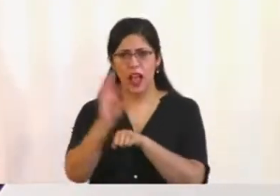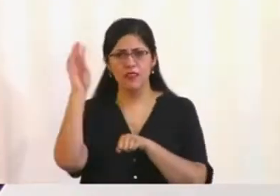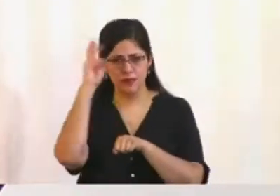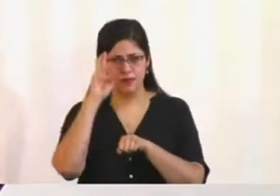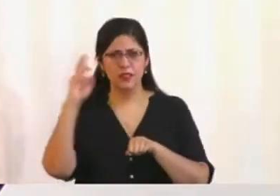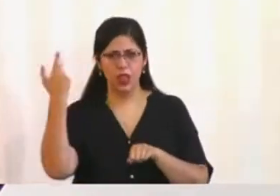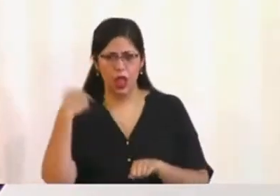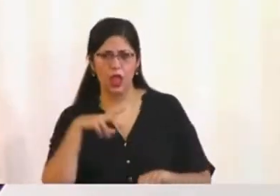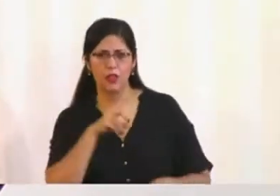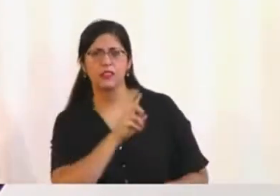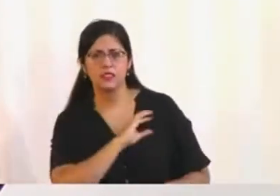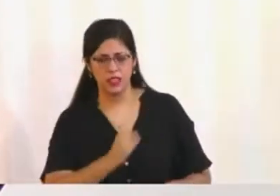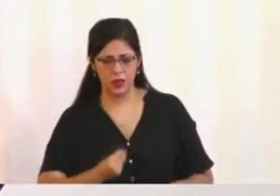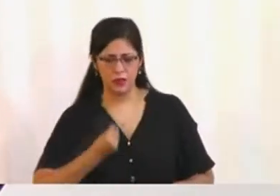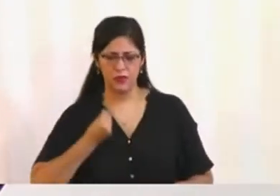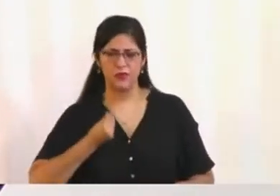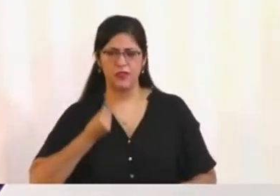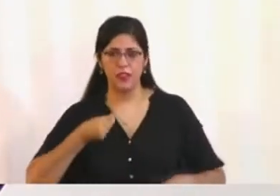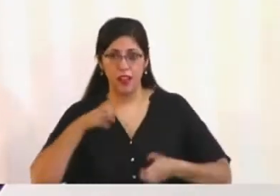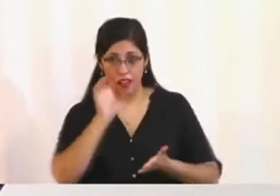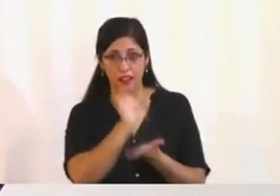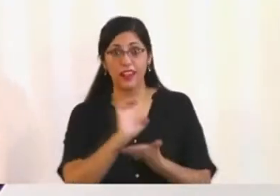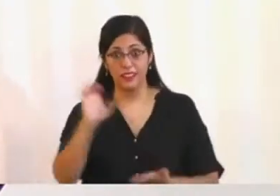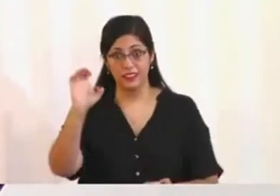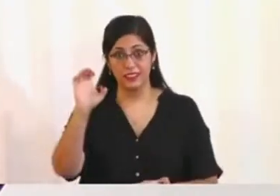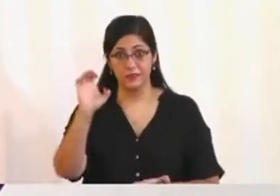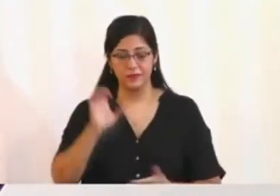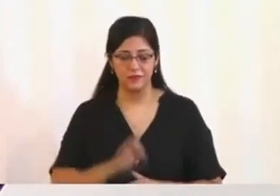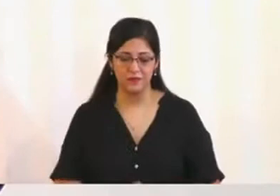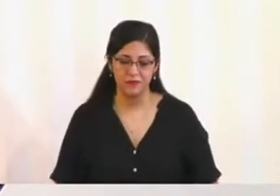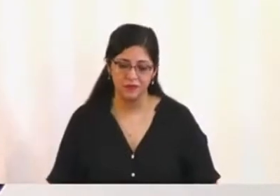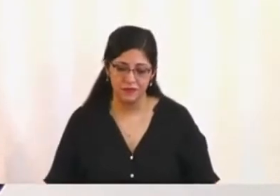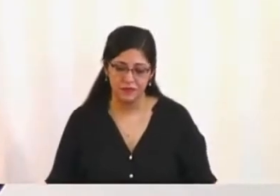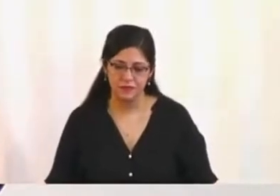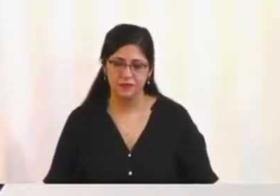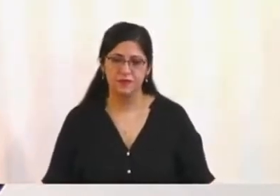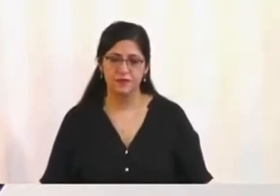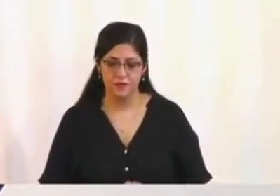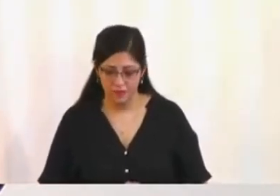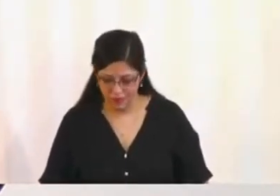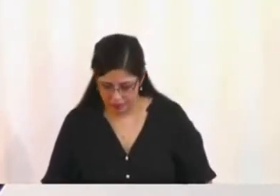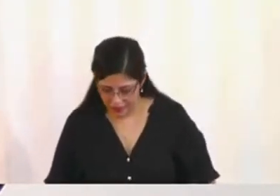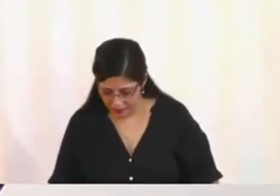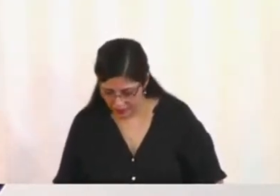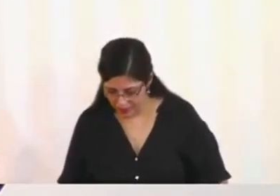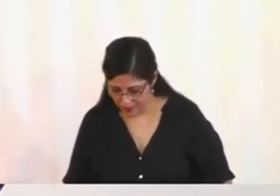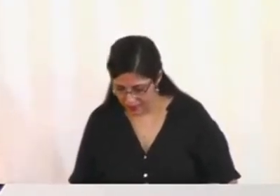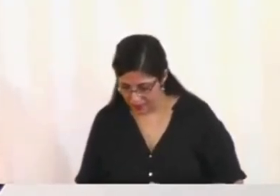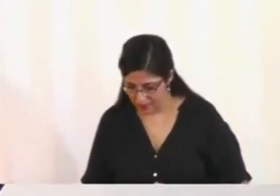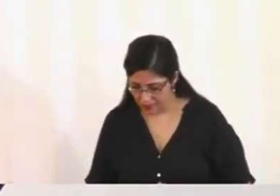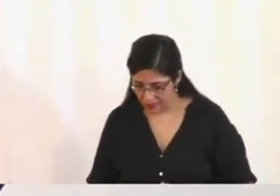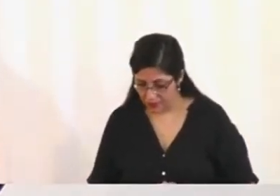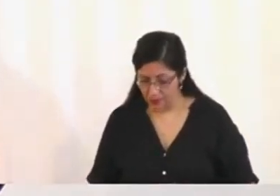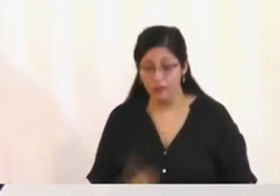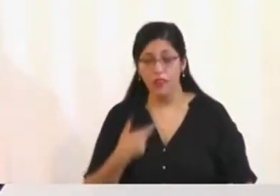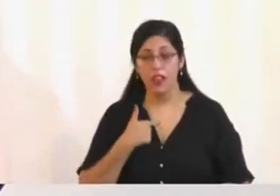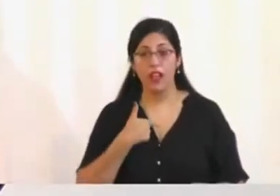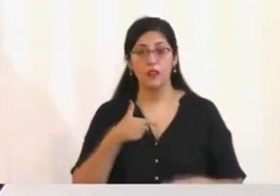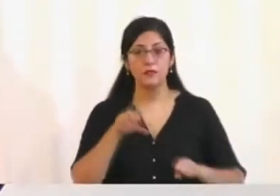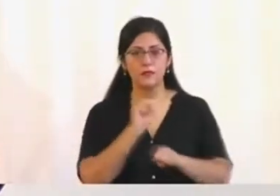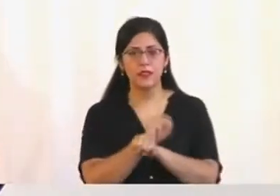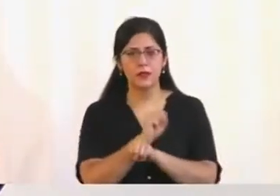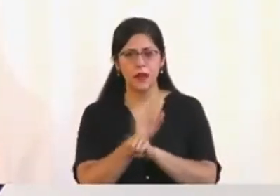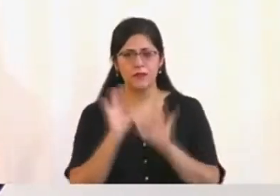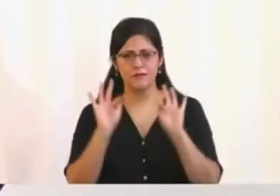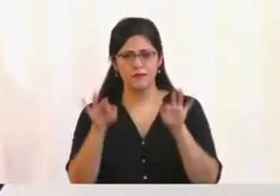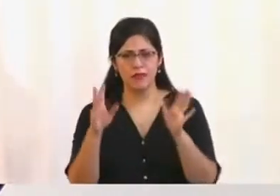Deus na vida de Elias. Minha oração é que no final desta mensagem você saia